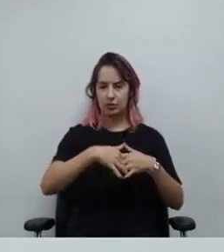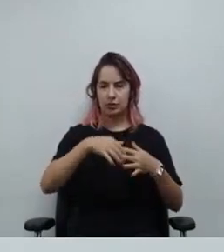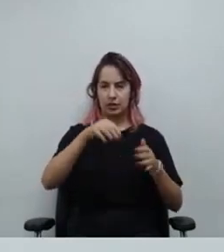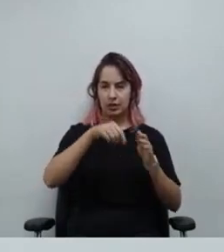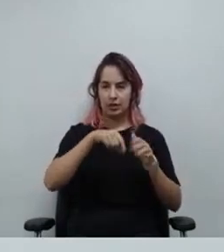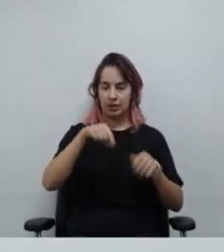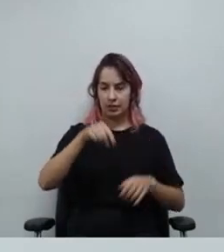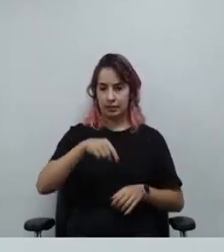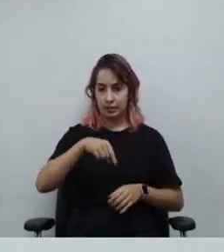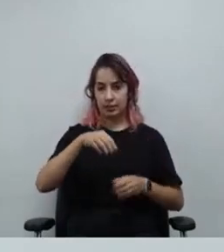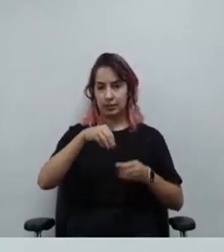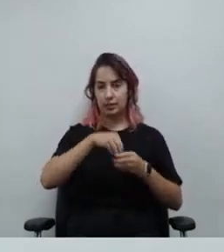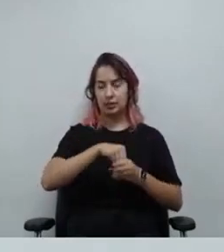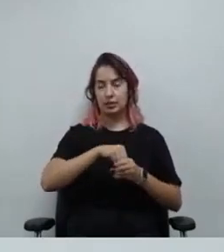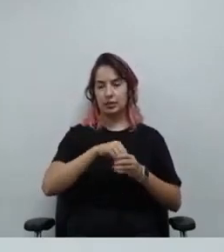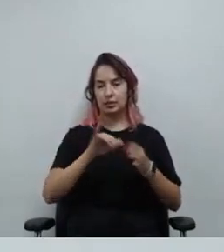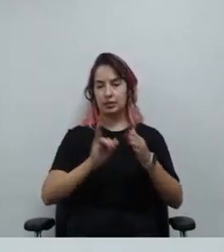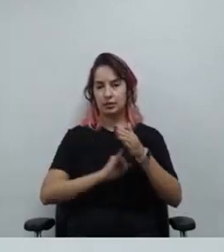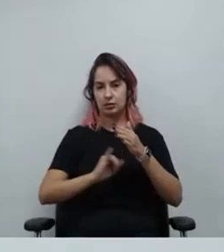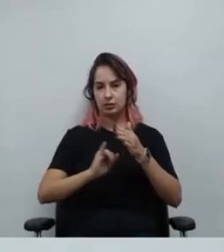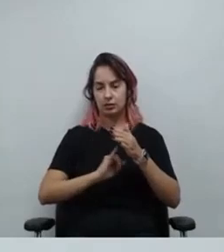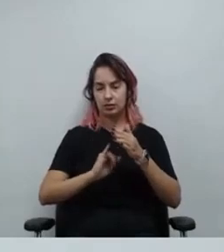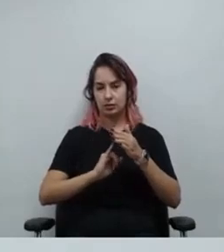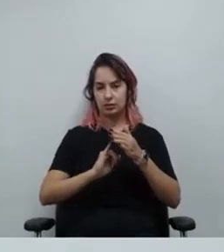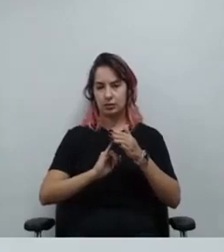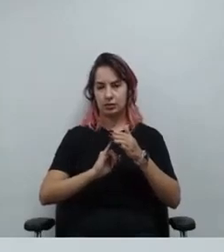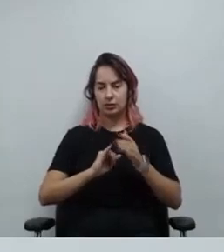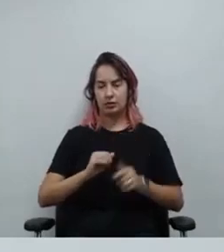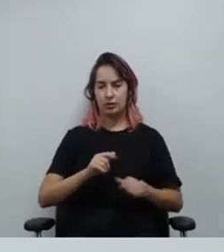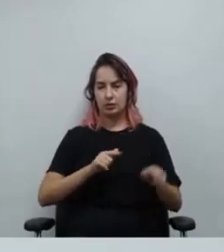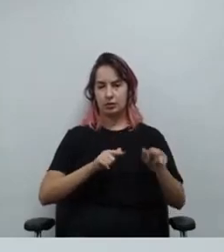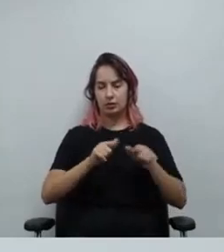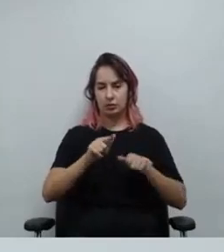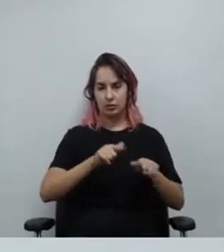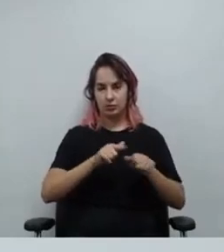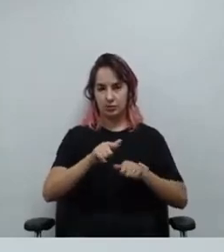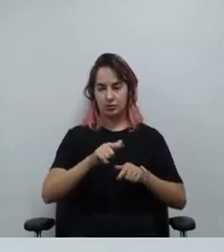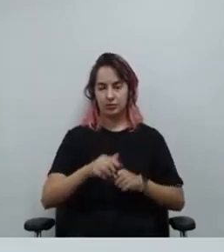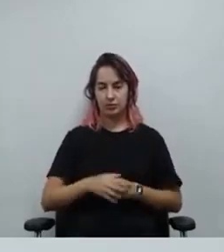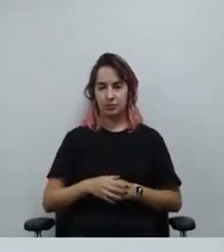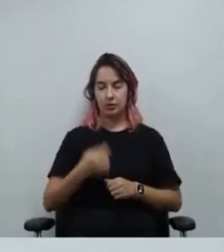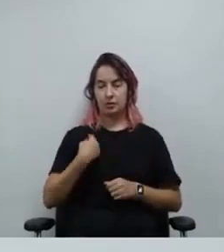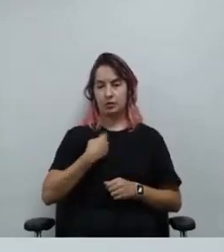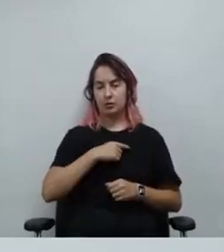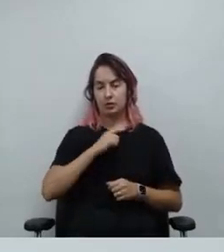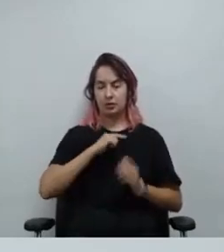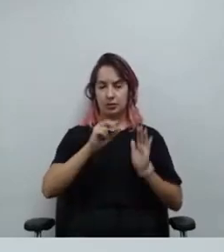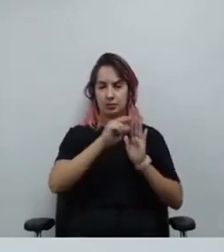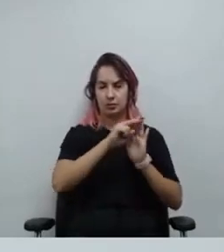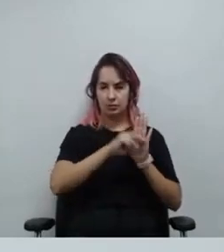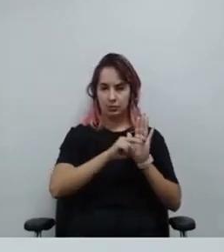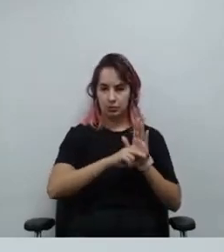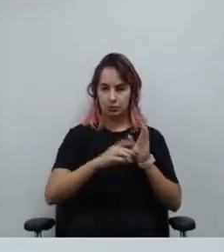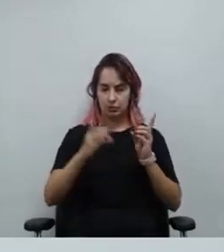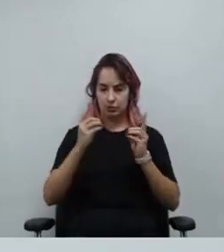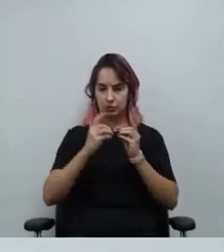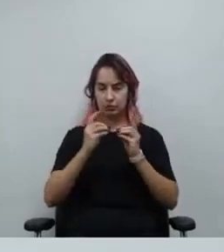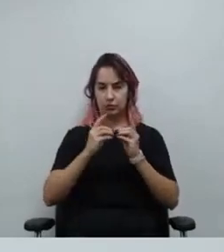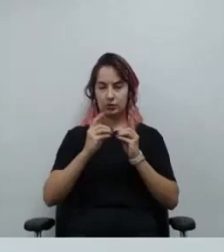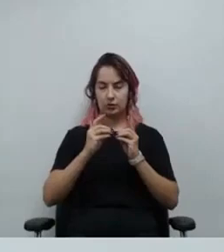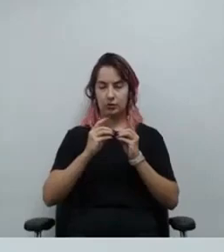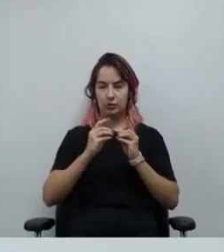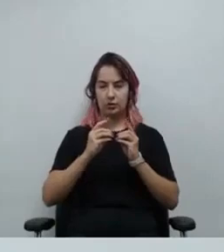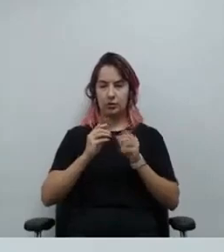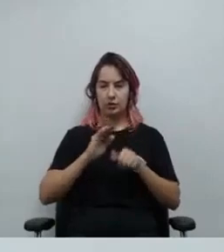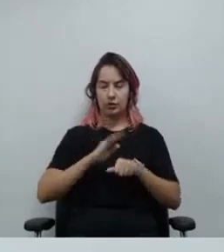instituição que envolvem a atuação em situações de conflito. Nós já temos os protocolos de atendimento que foram formulados